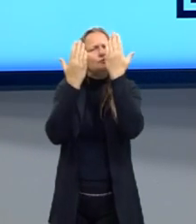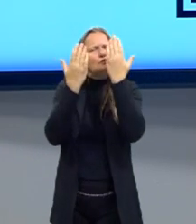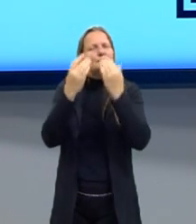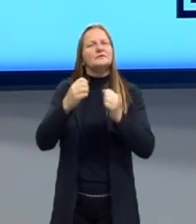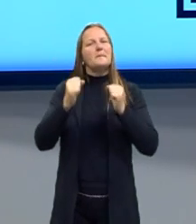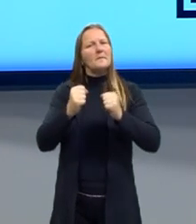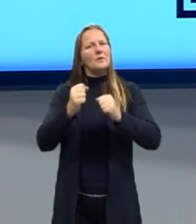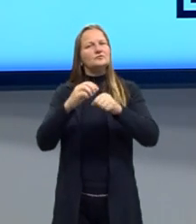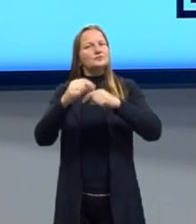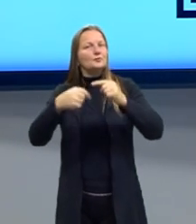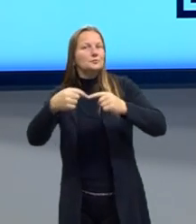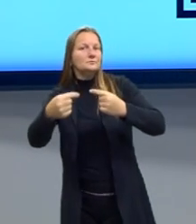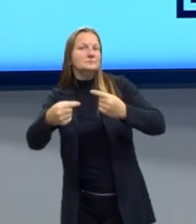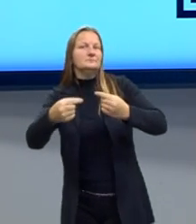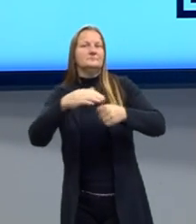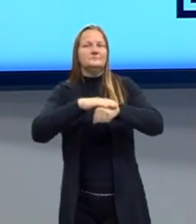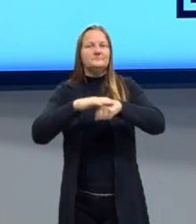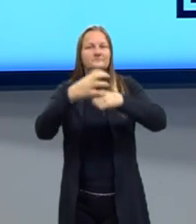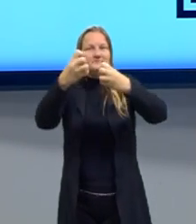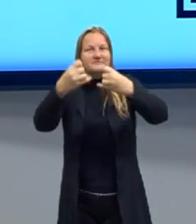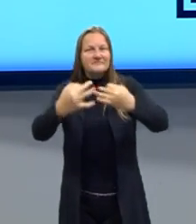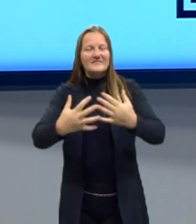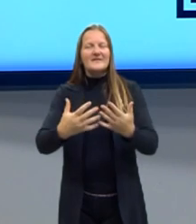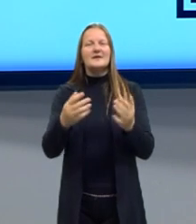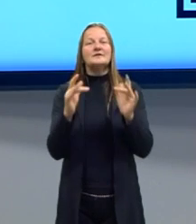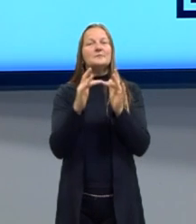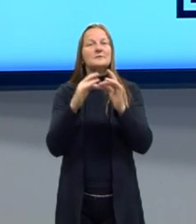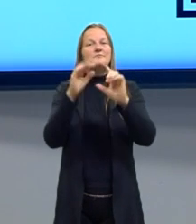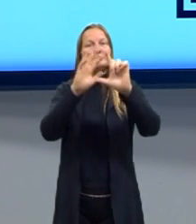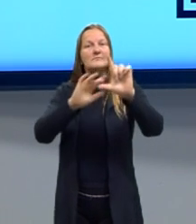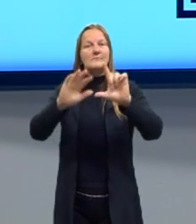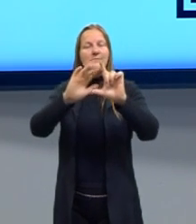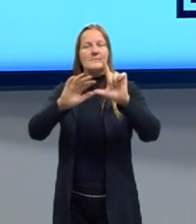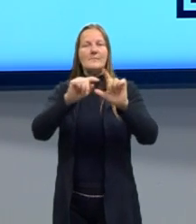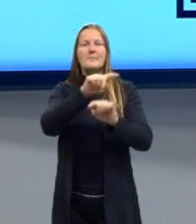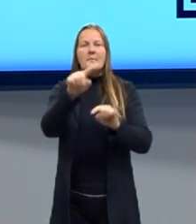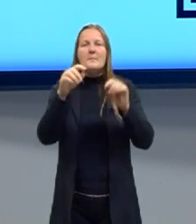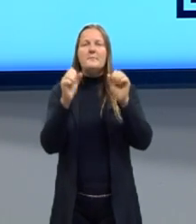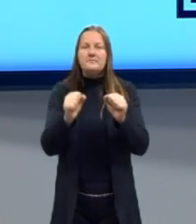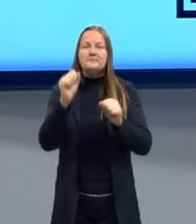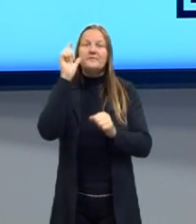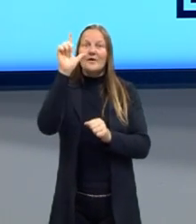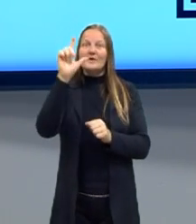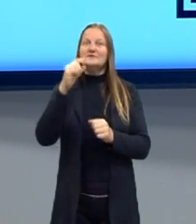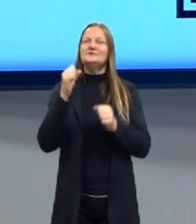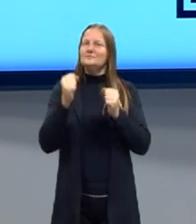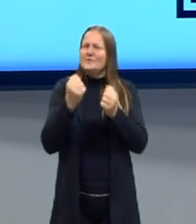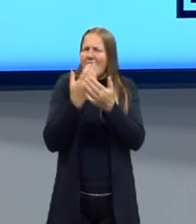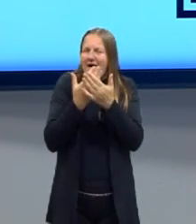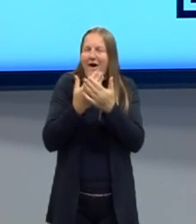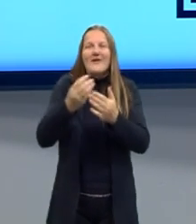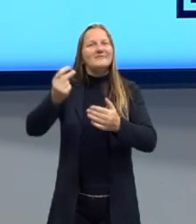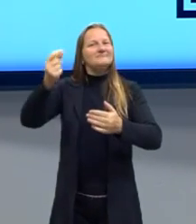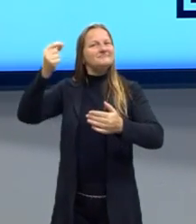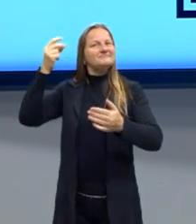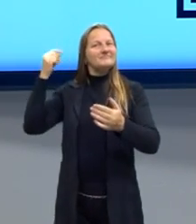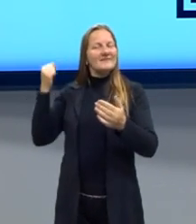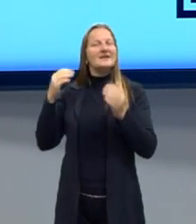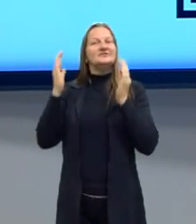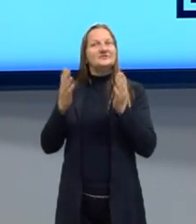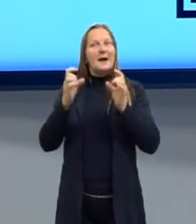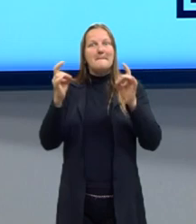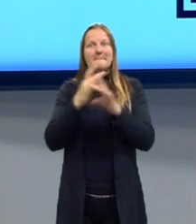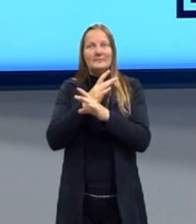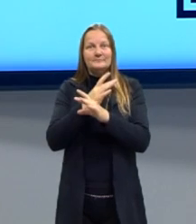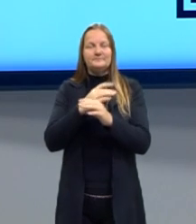mandar algum comentário e também no QR Code onde Vocês conseguem assistir as aulas que já foram transmitidas